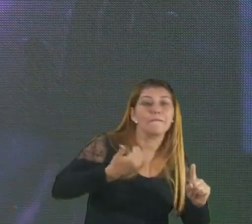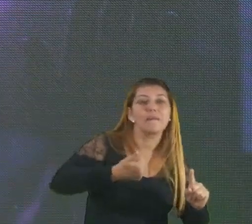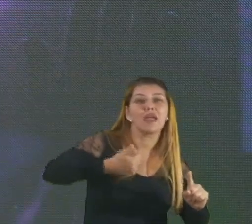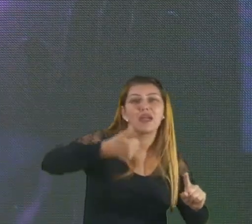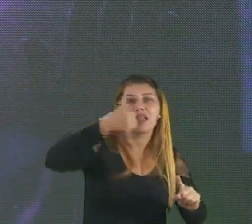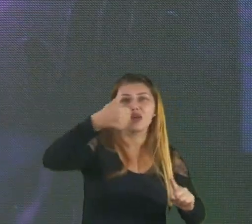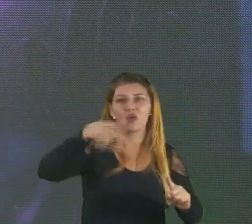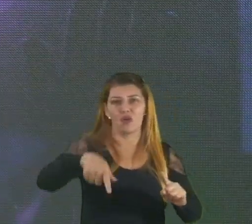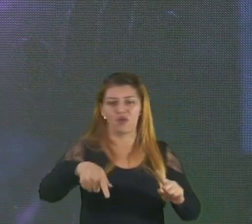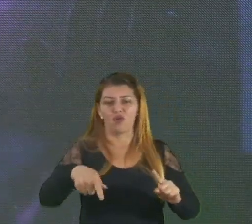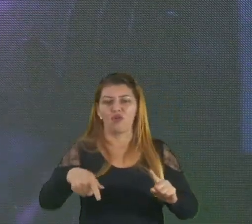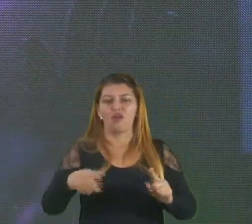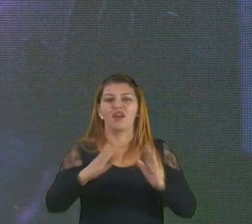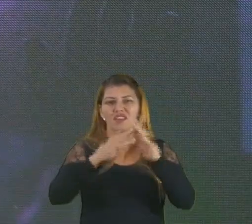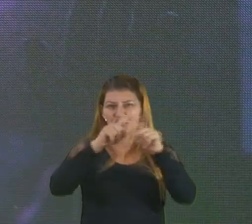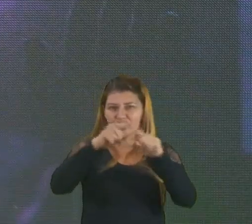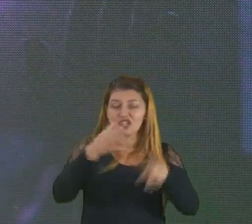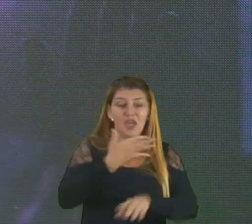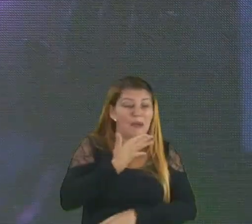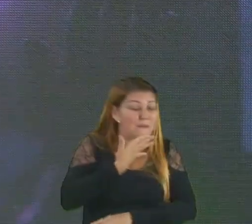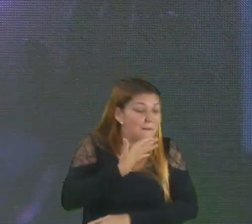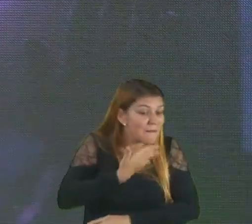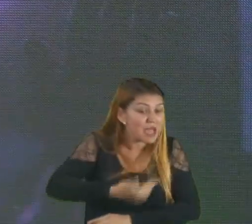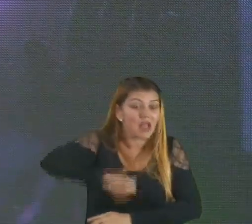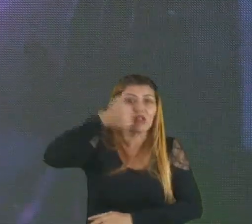Vocês não ouviram. Essa aqui é a melhor igreja do mundo.